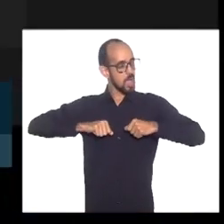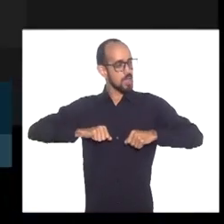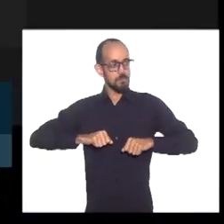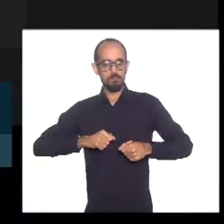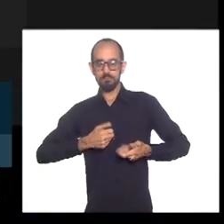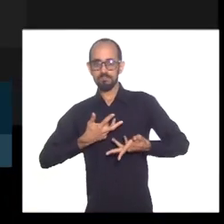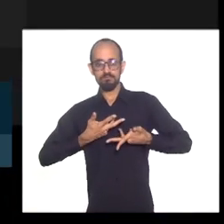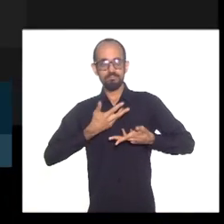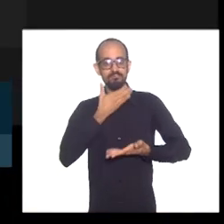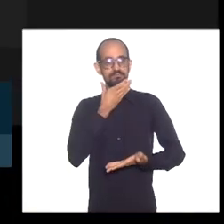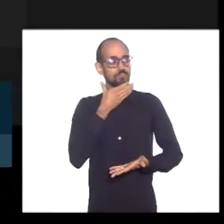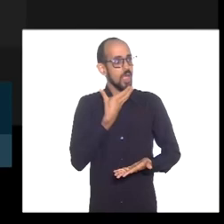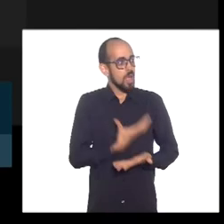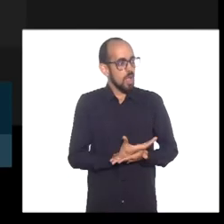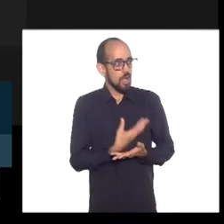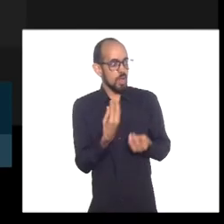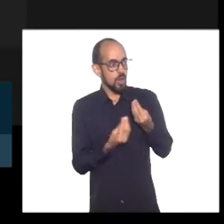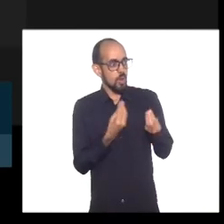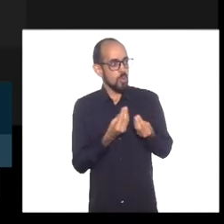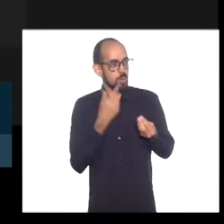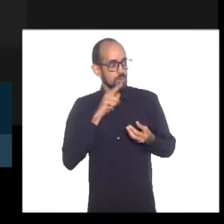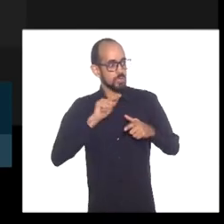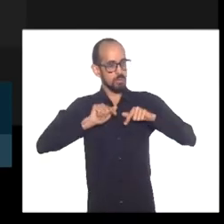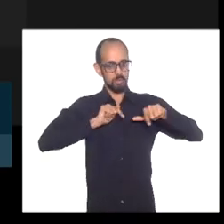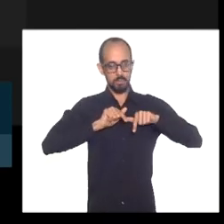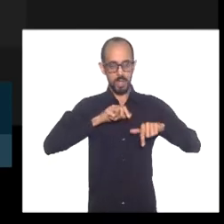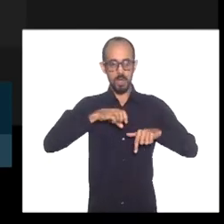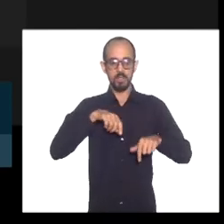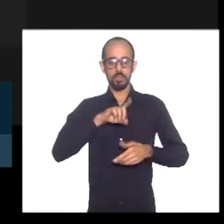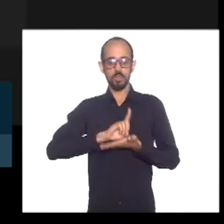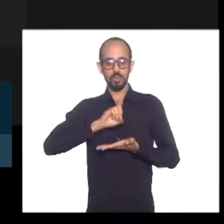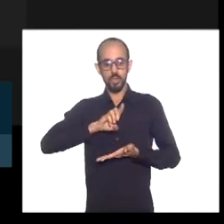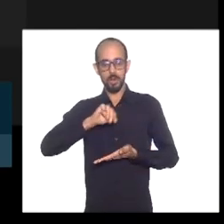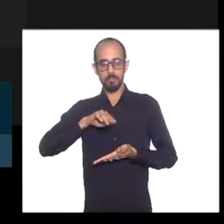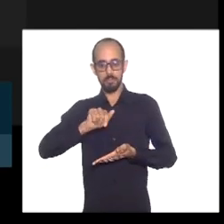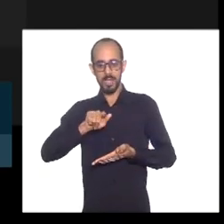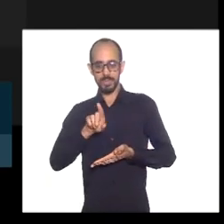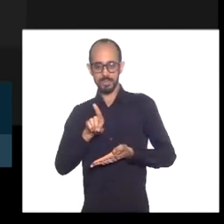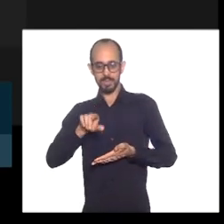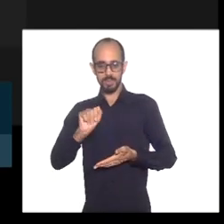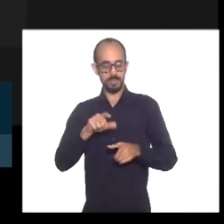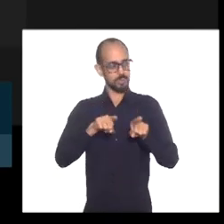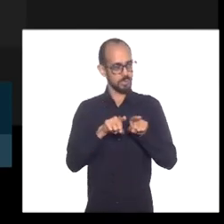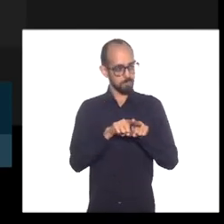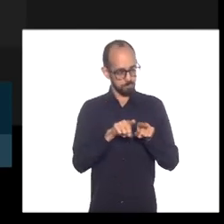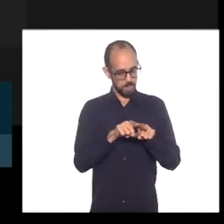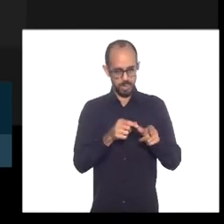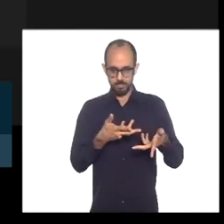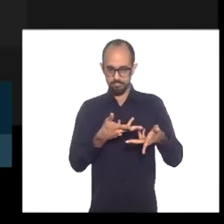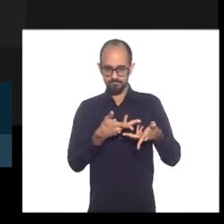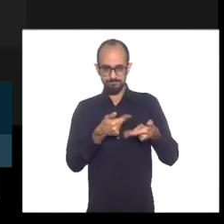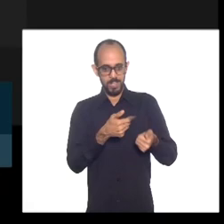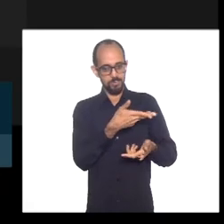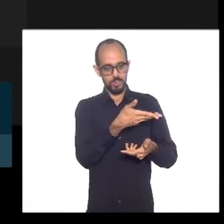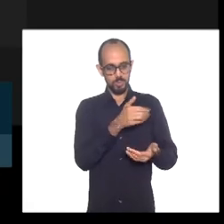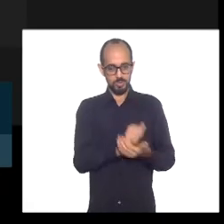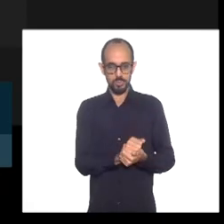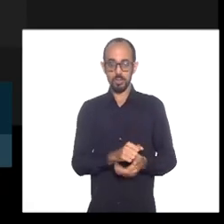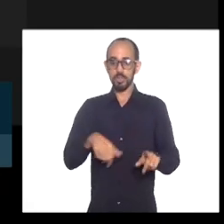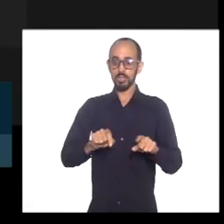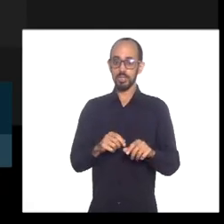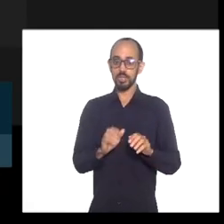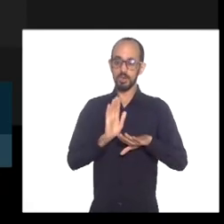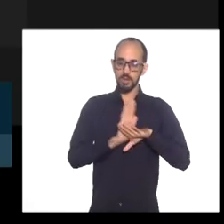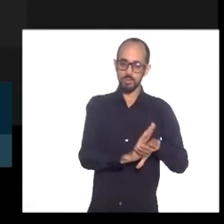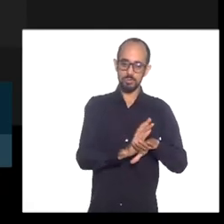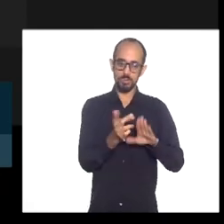capacidade de trabalho da deputada Célia também, da Magda, do deputado Luiz Paulo, impressionante, e ele relatar um pouco essa CPI, que já tem